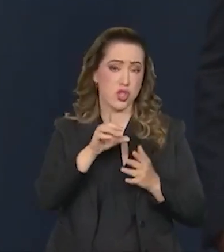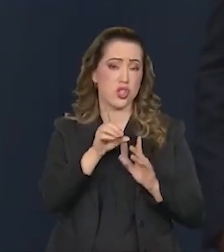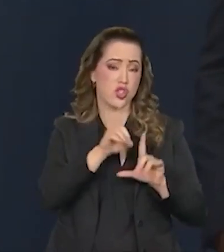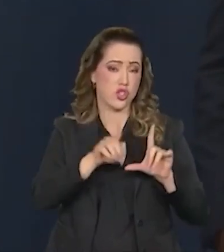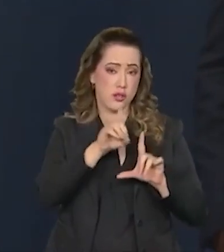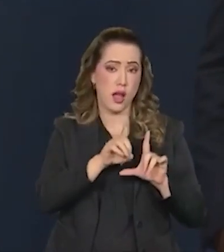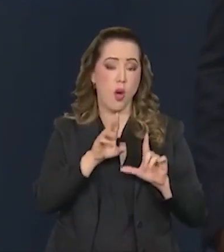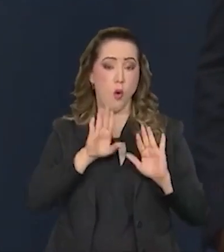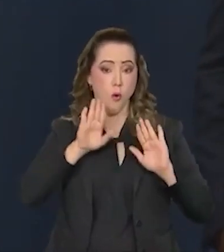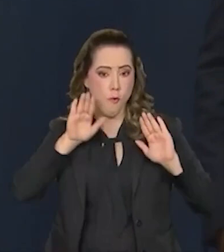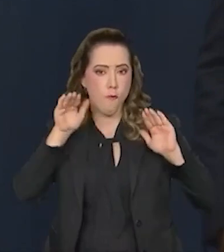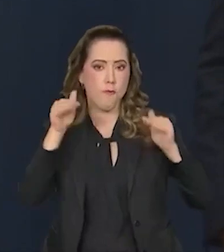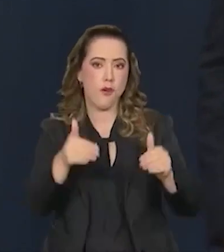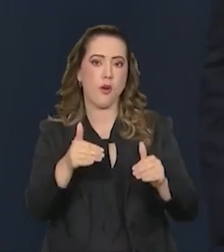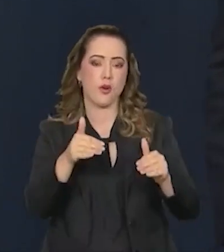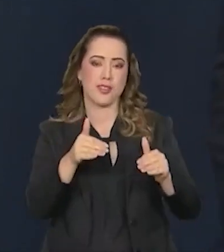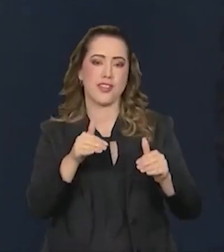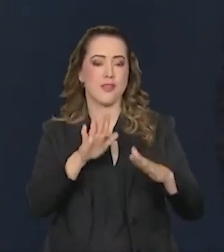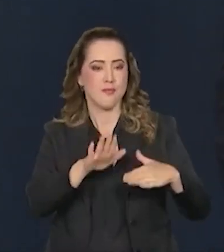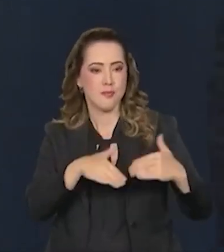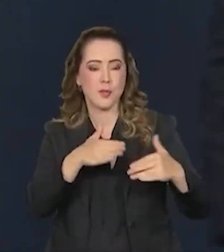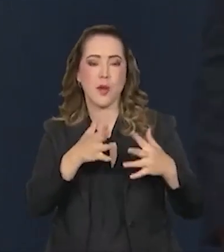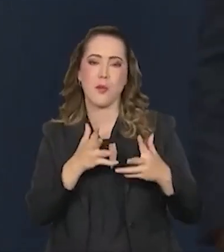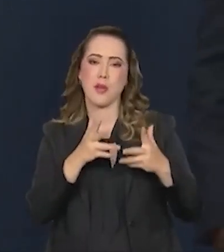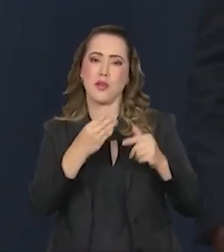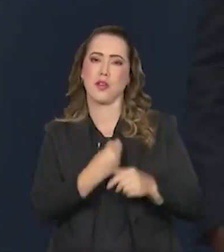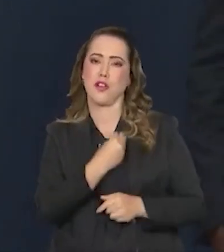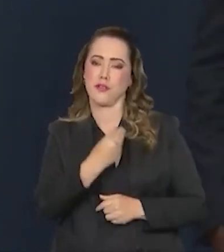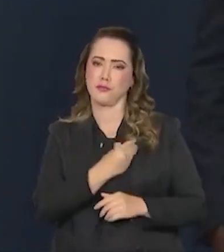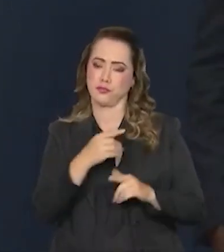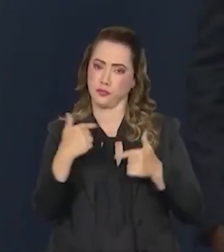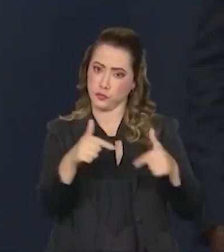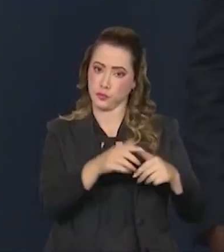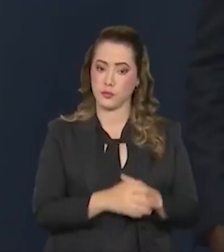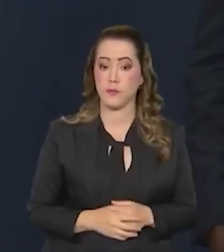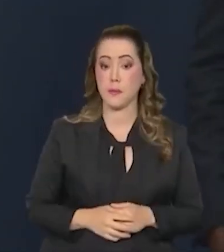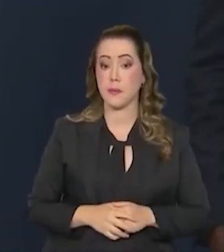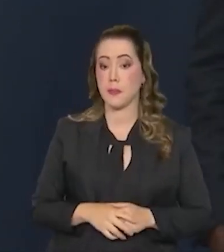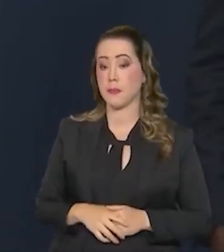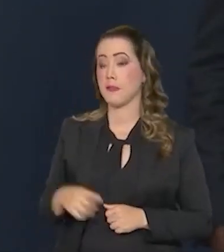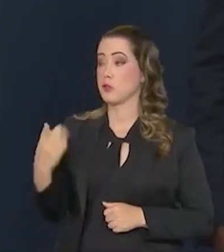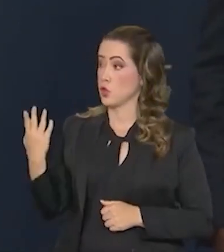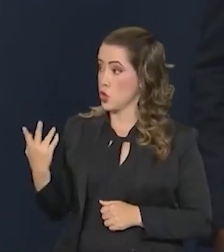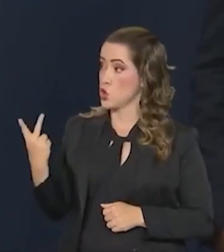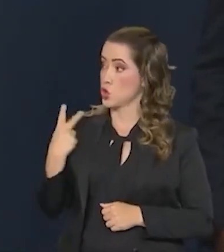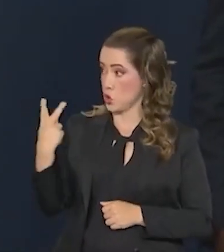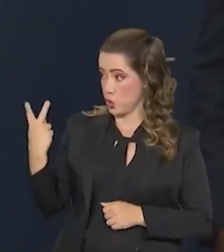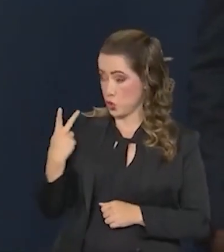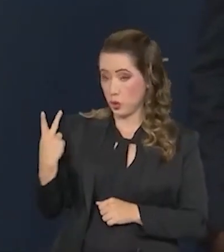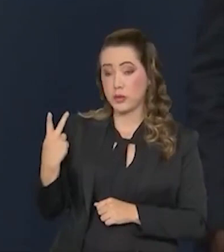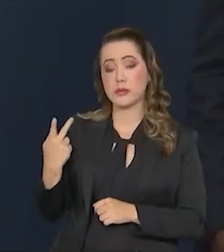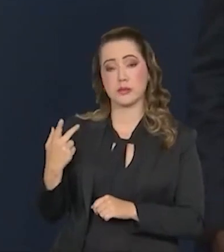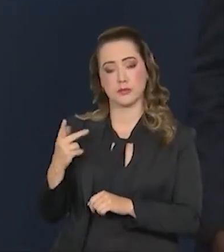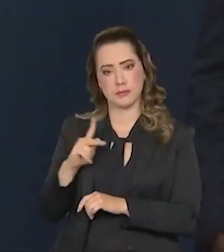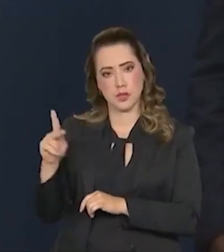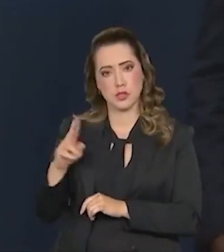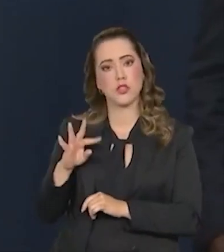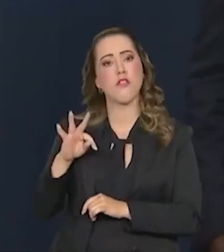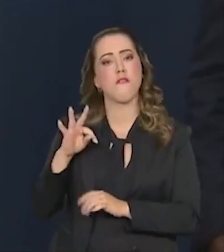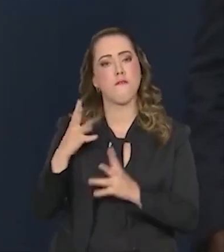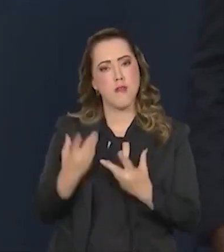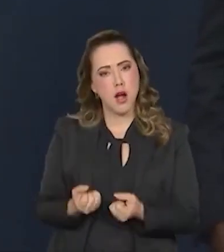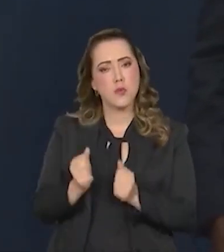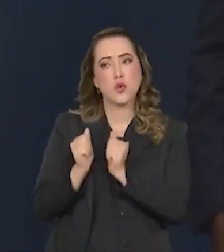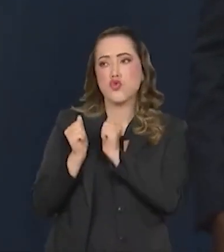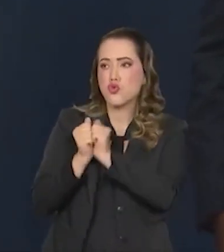Biden, será levada avante pelo presidente dos Estados Unidos e por mim em todos os fóruns internacionais